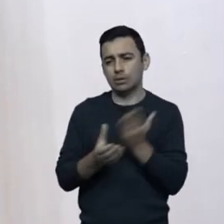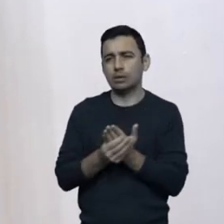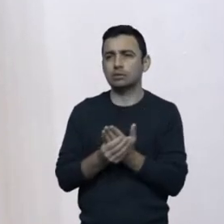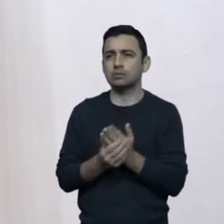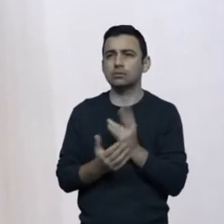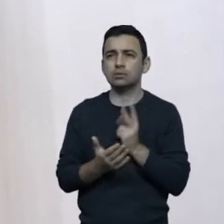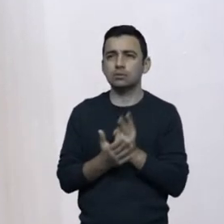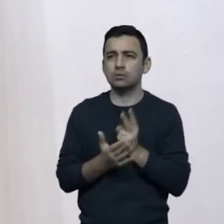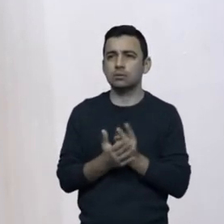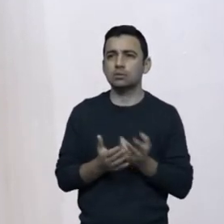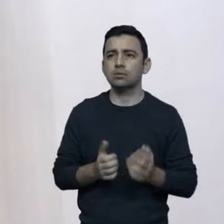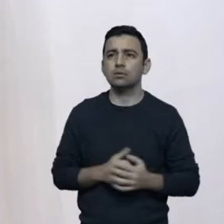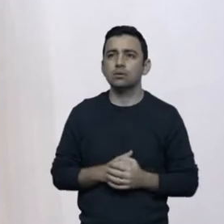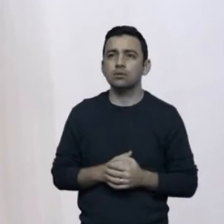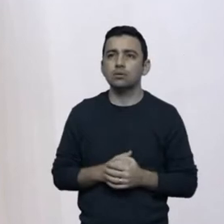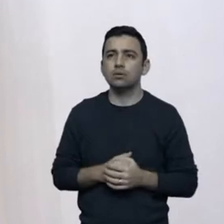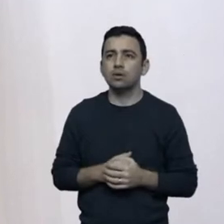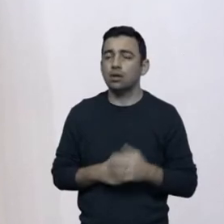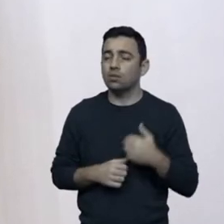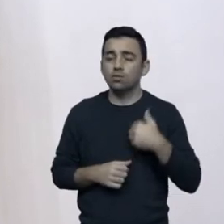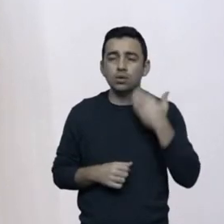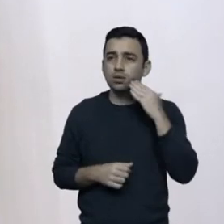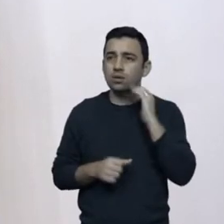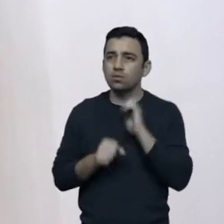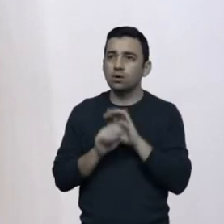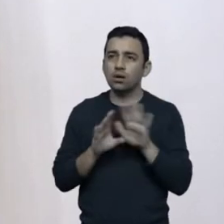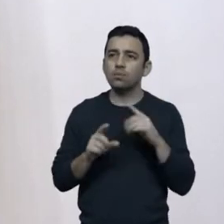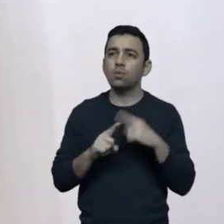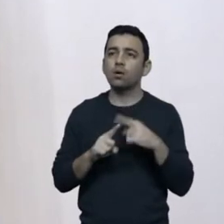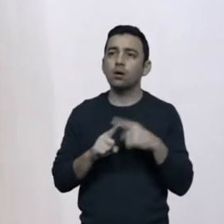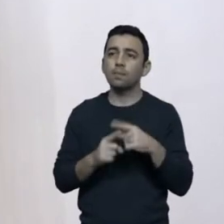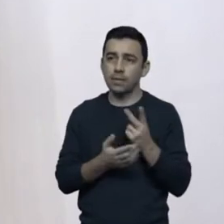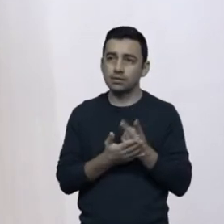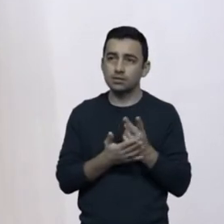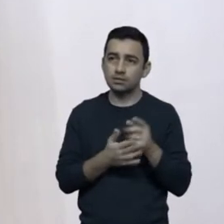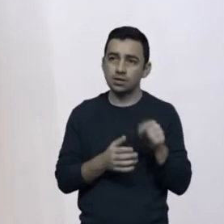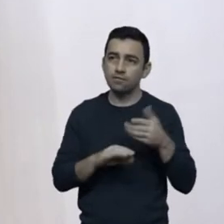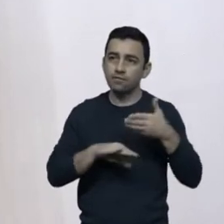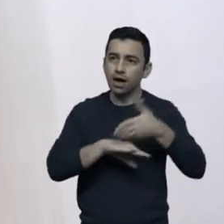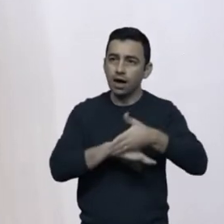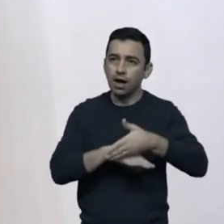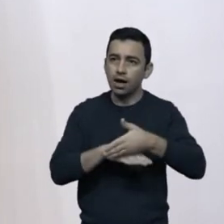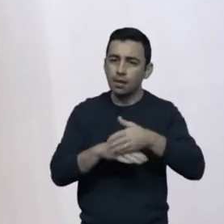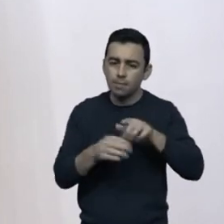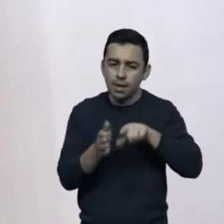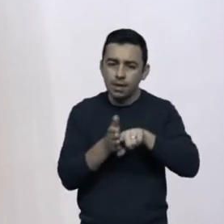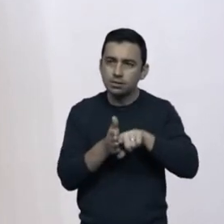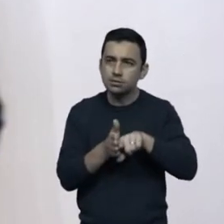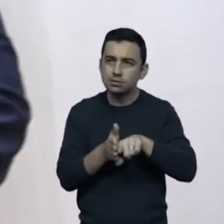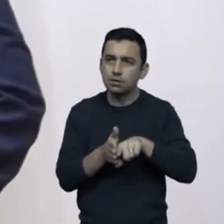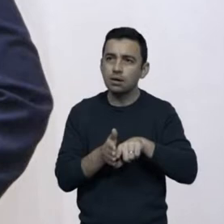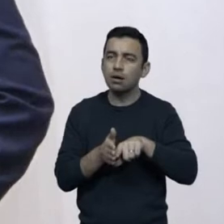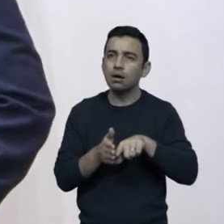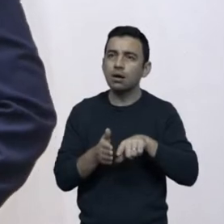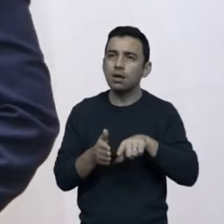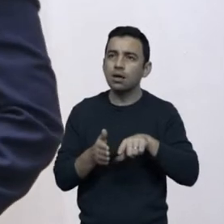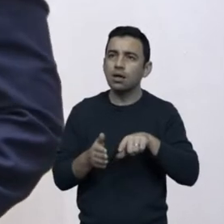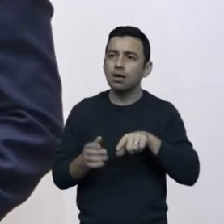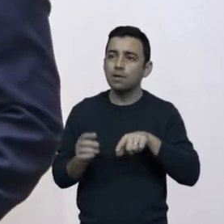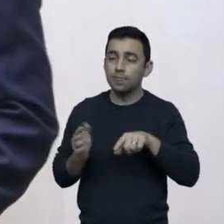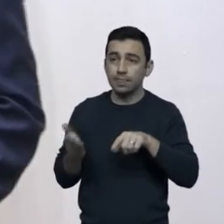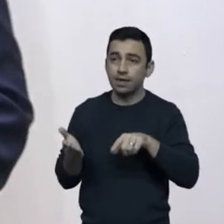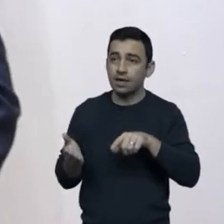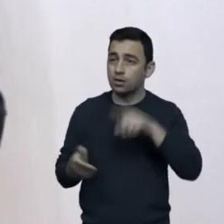entendo por que acontece muitas vezes, ele chega, o paciente chega numa perícia e muitas vezes o perito não está habituado com essa